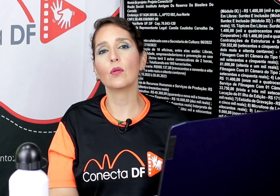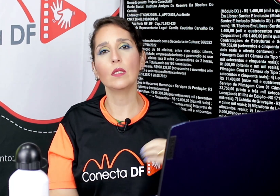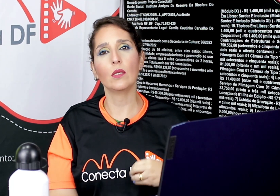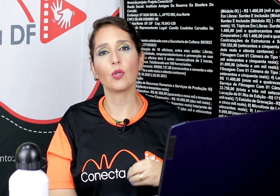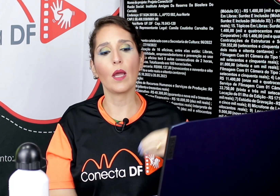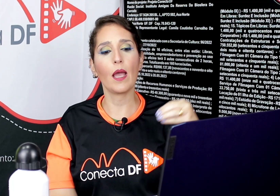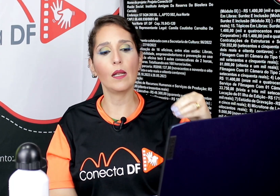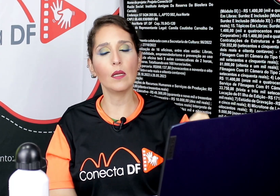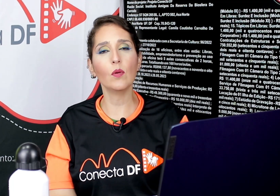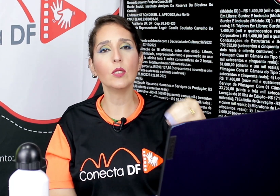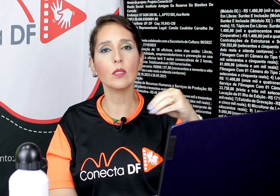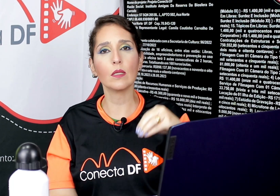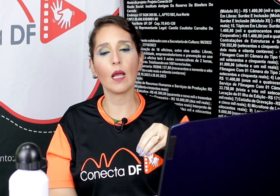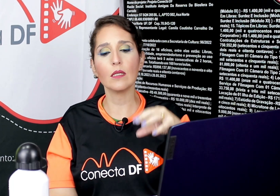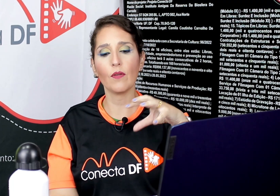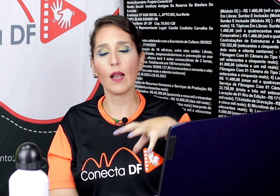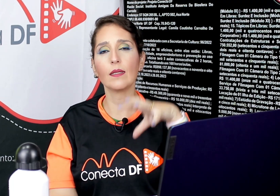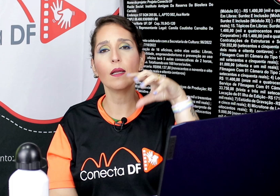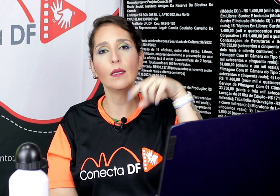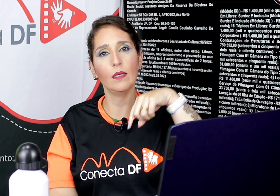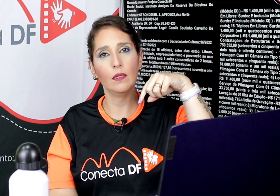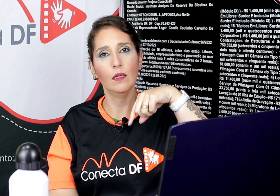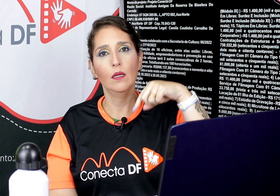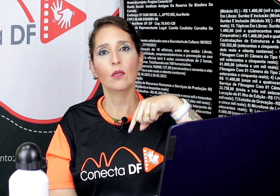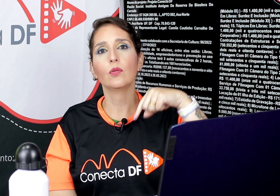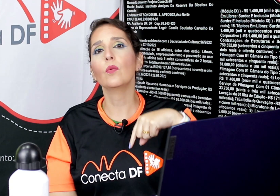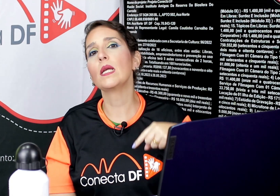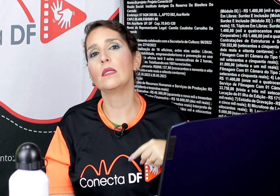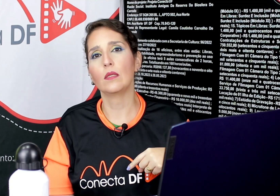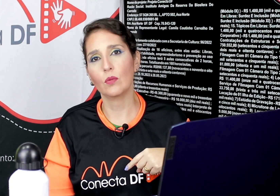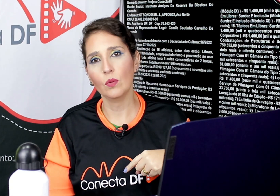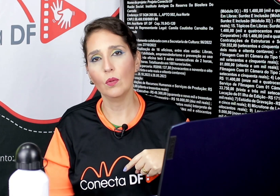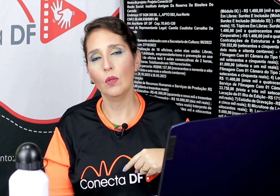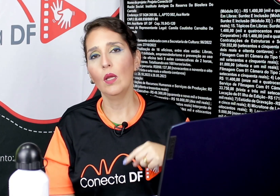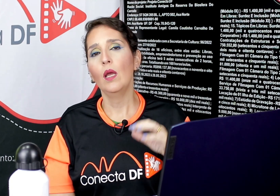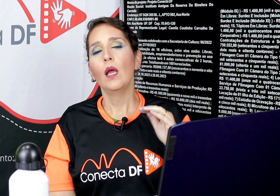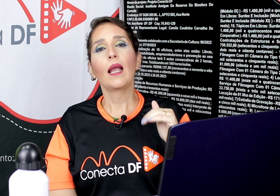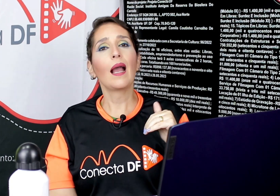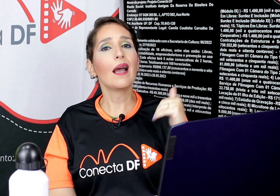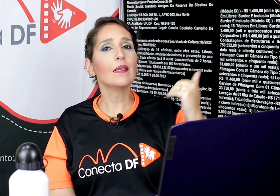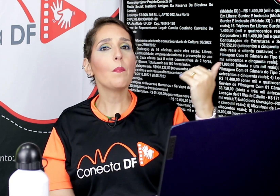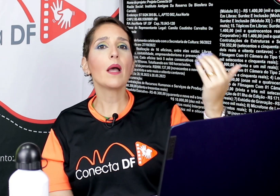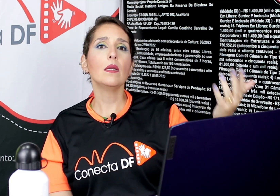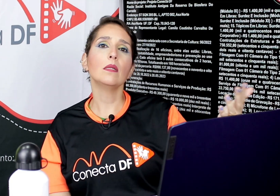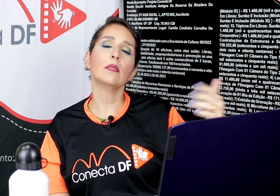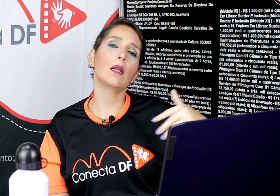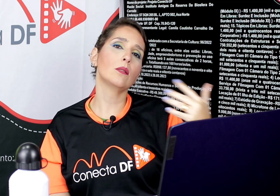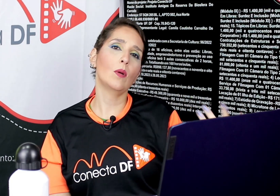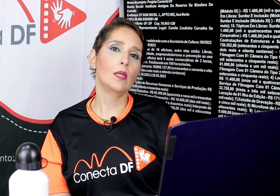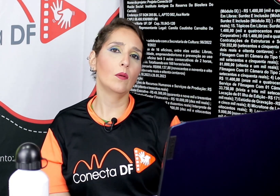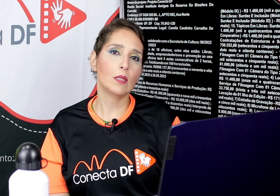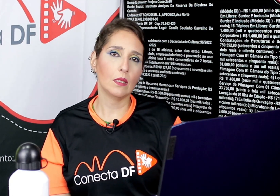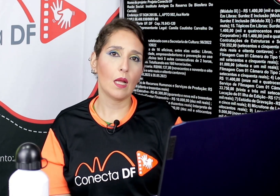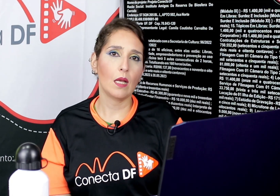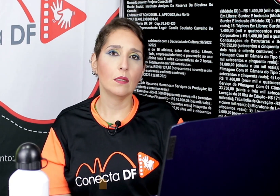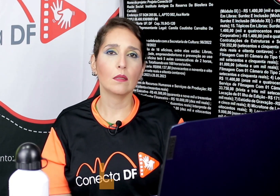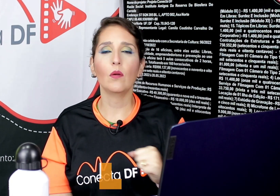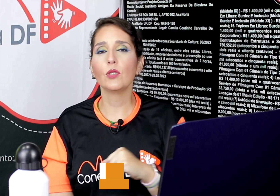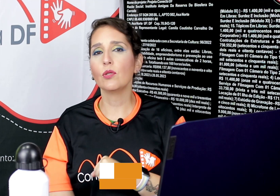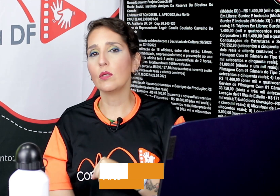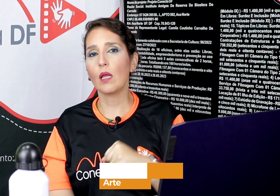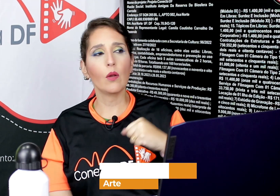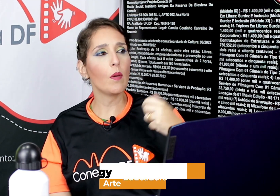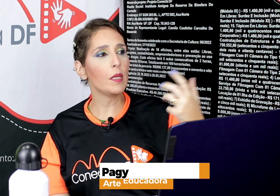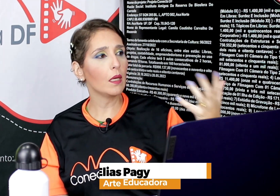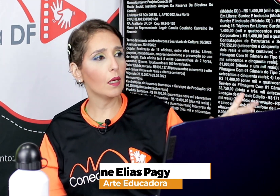Sinais, ou seja, é a língua de sinais falada aqui, no Brasil. Cada país tem a sua língua de sinais. Então,